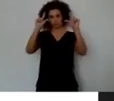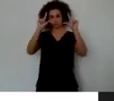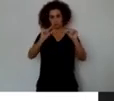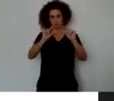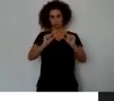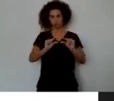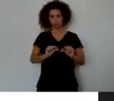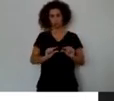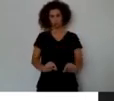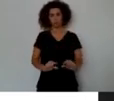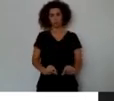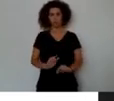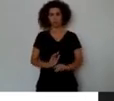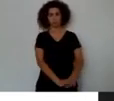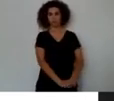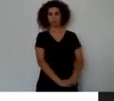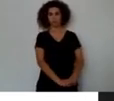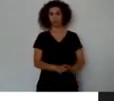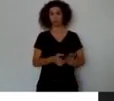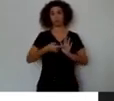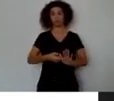processo, que é o processo de